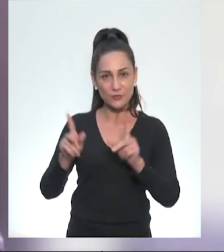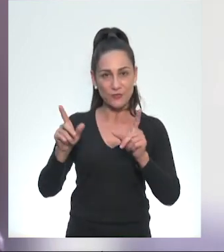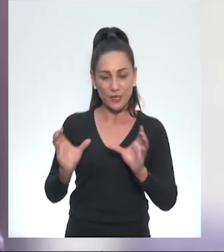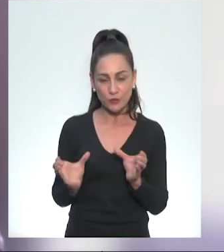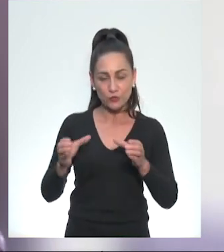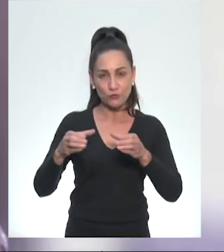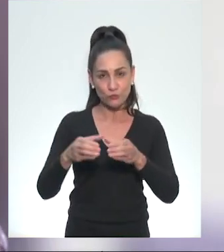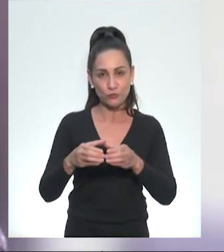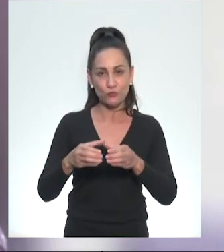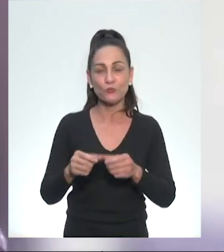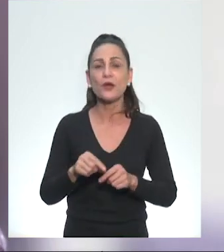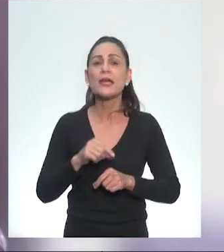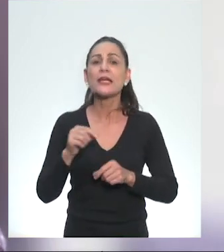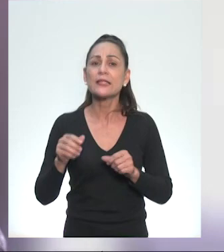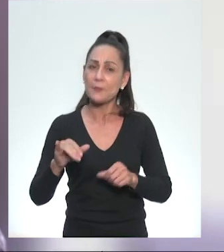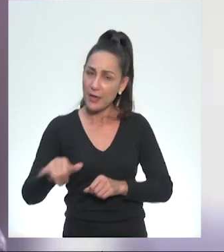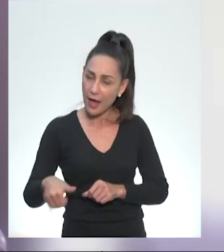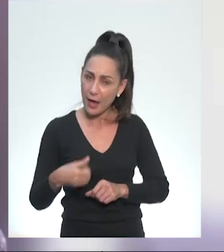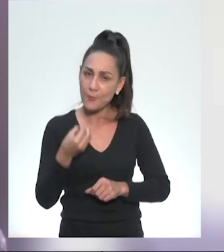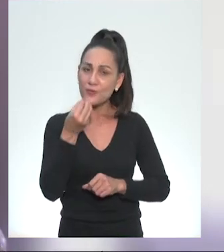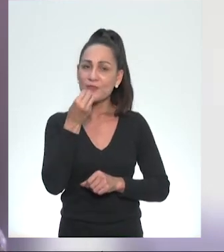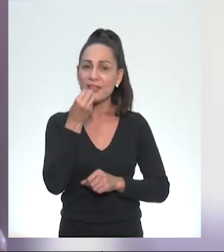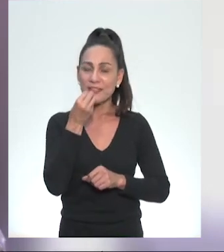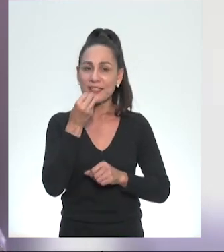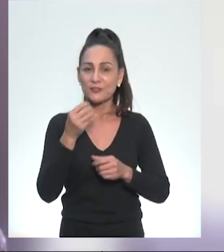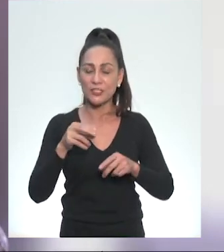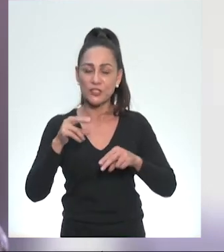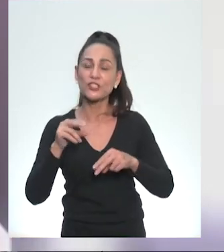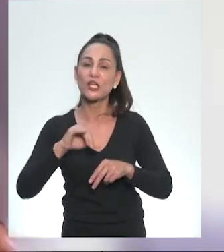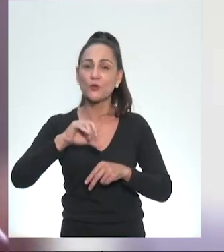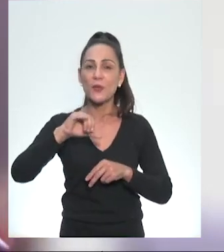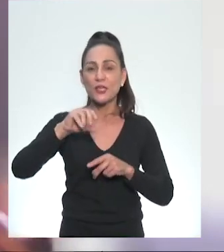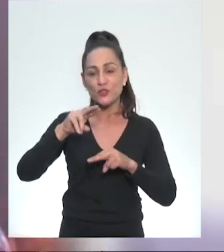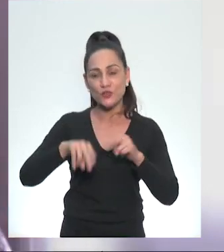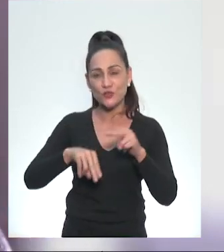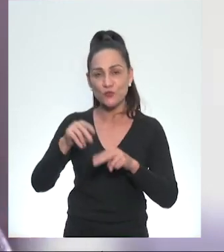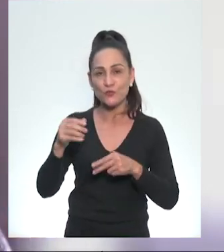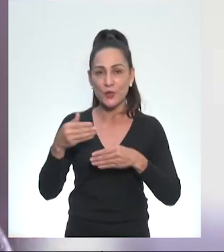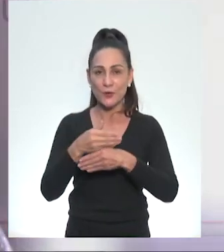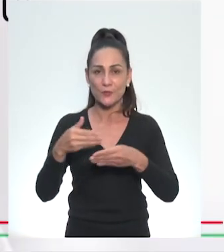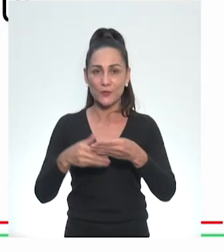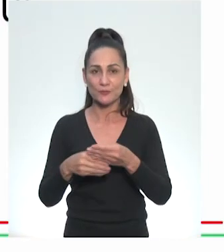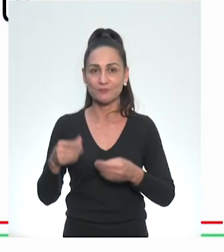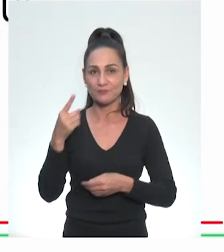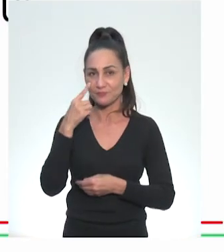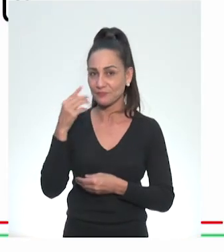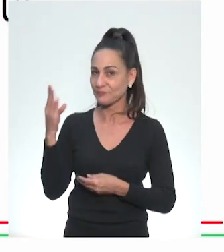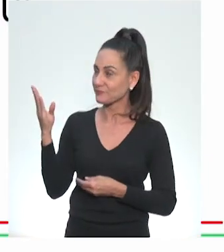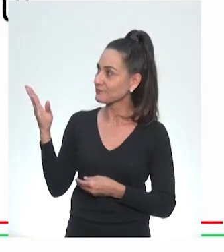perspectiva. E aproveitando que a gente está aí no mês de junho, pode passar para o próximo slide, por favor.